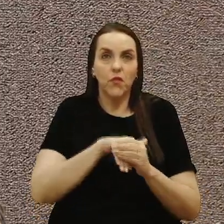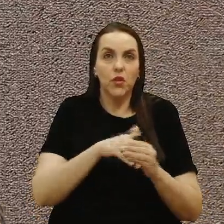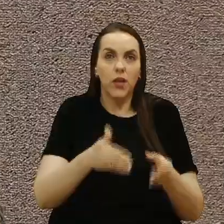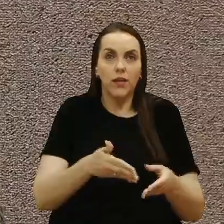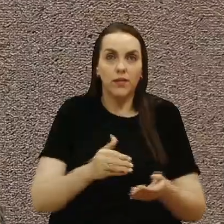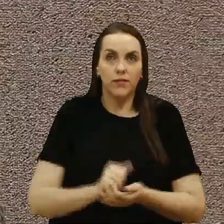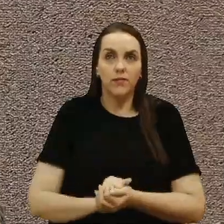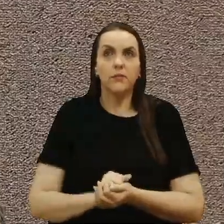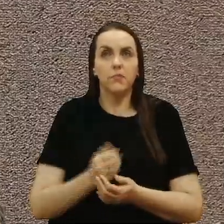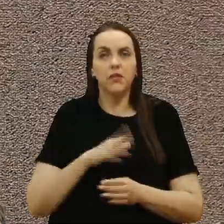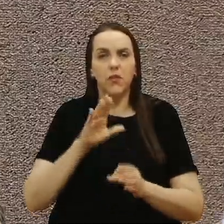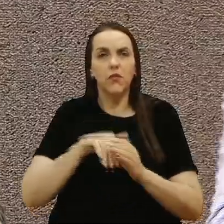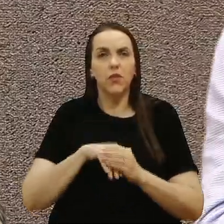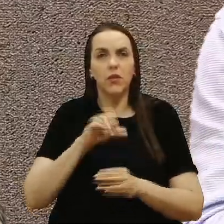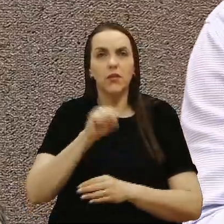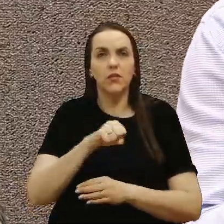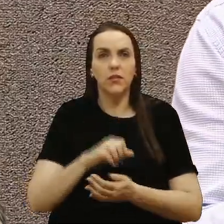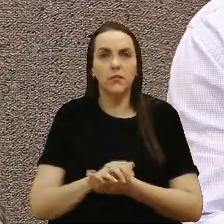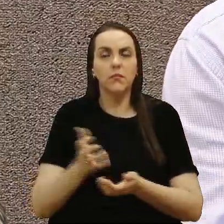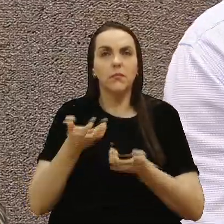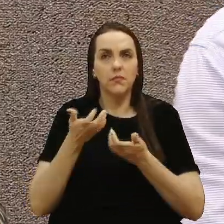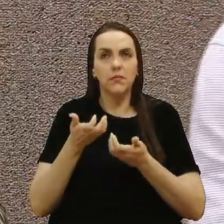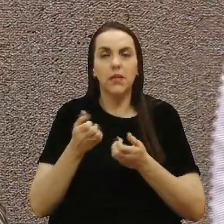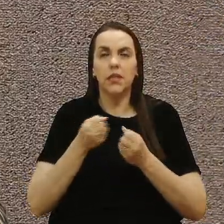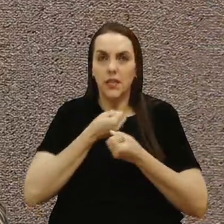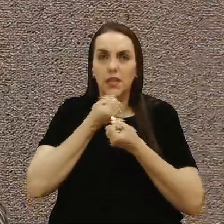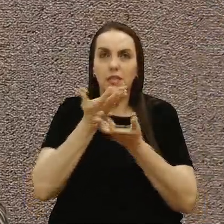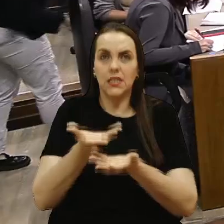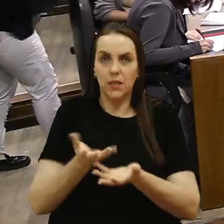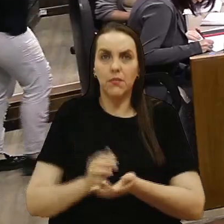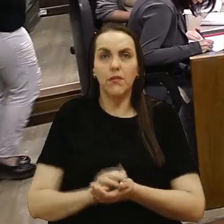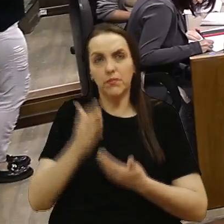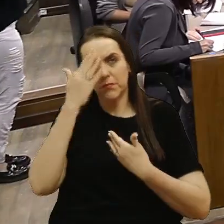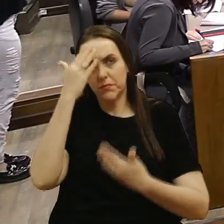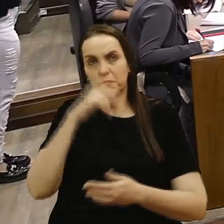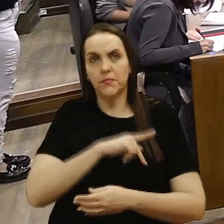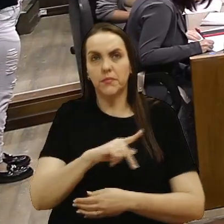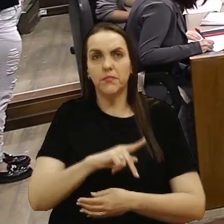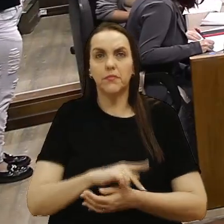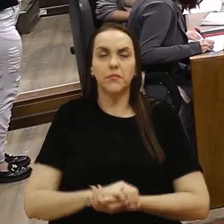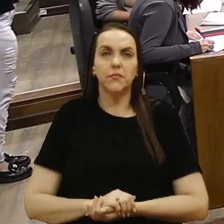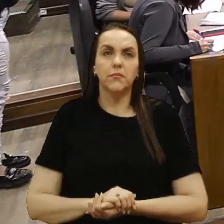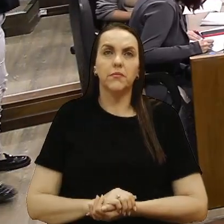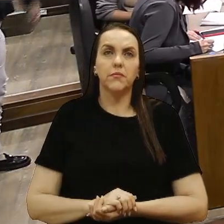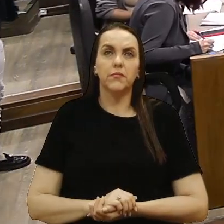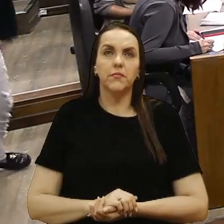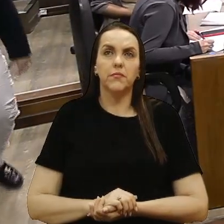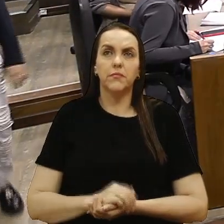Mas vou votar favorável. Mas queria deixar aqui esse desabafo. Obrigado, senhor presidente.